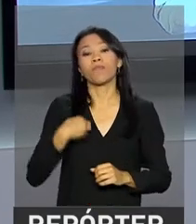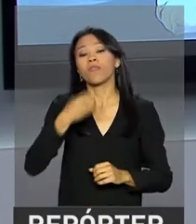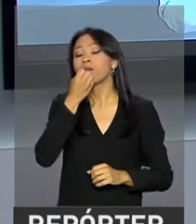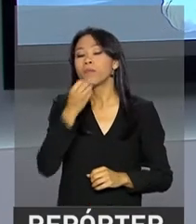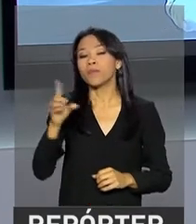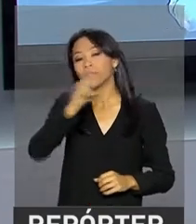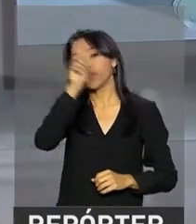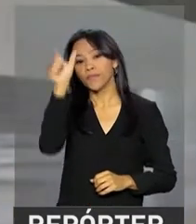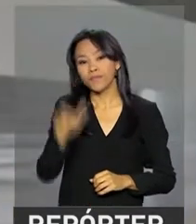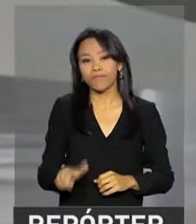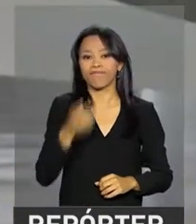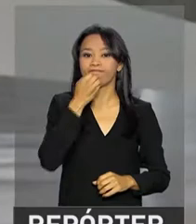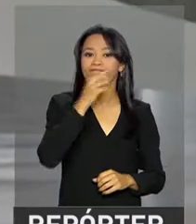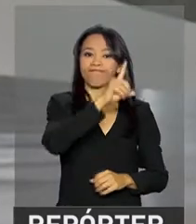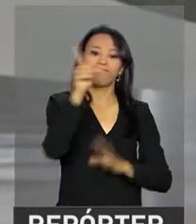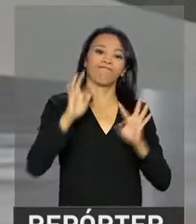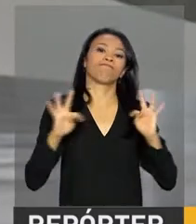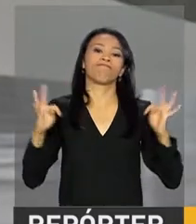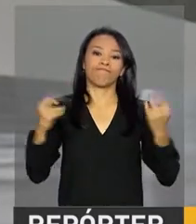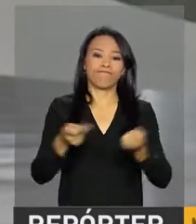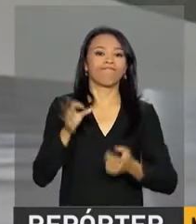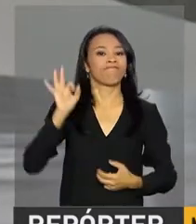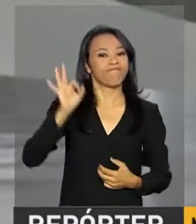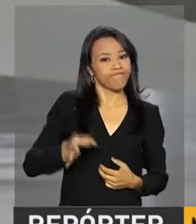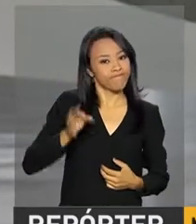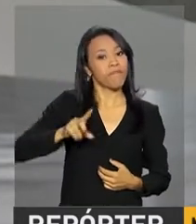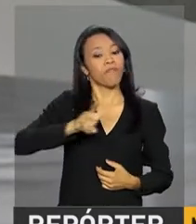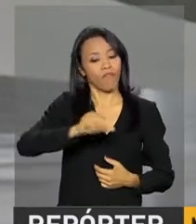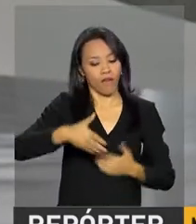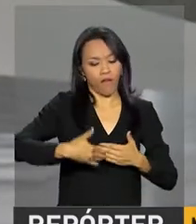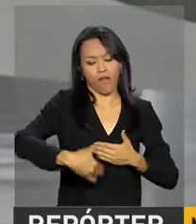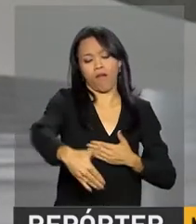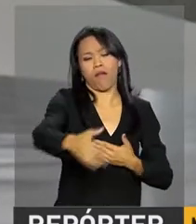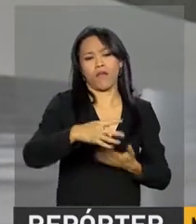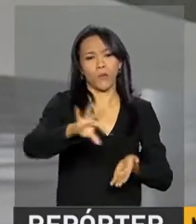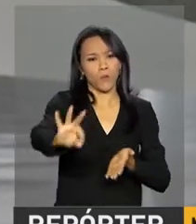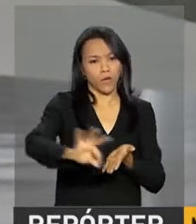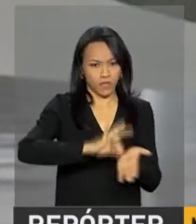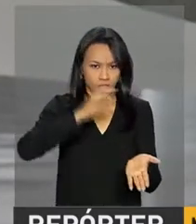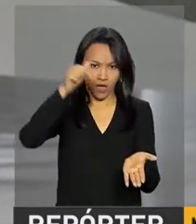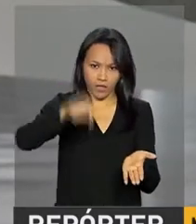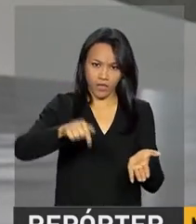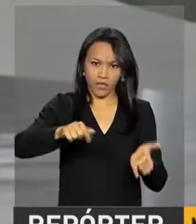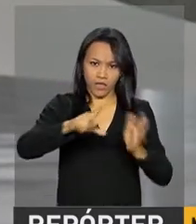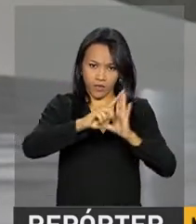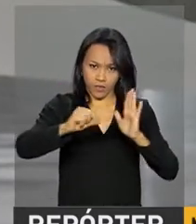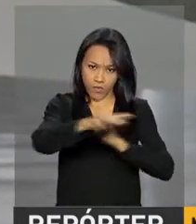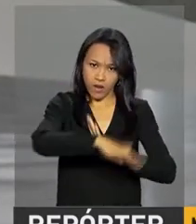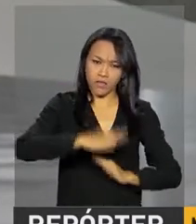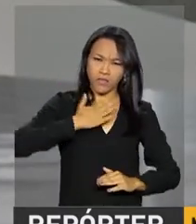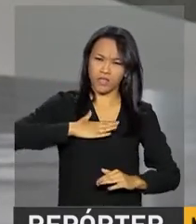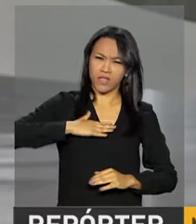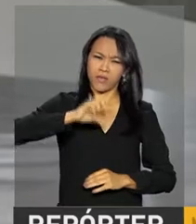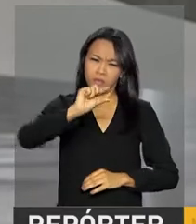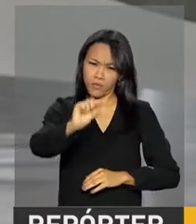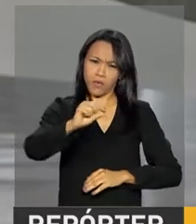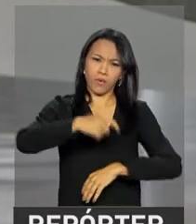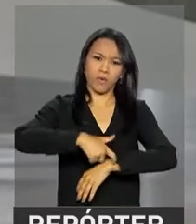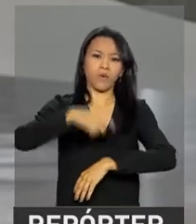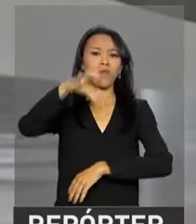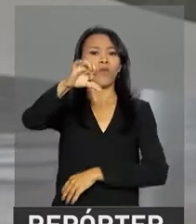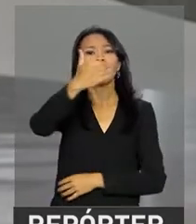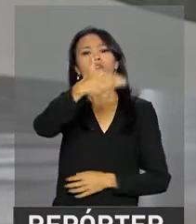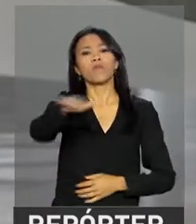bom dia todos é isso mesmo carolina vai ser assinado aqui no palácio do planalto daqui a pouco às 96 um